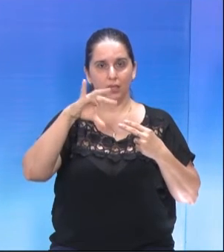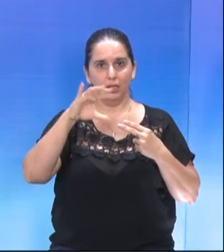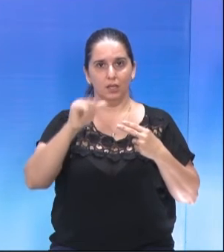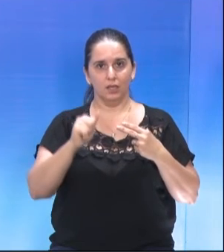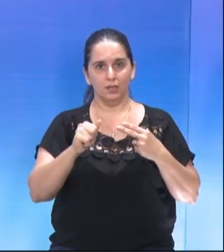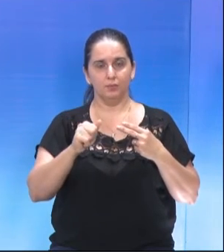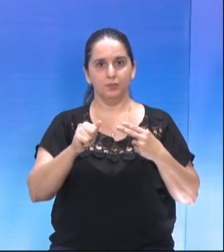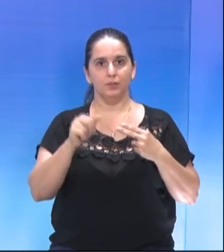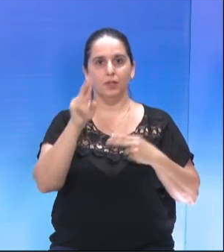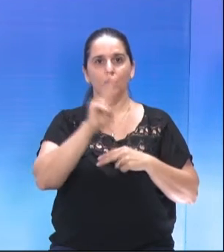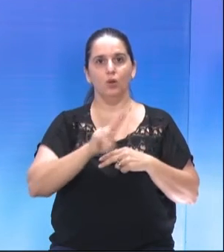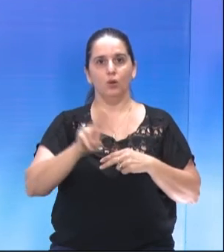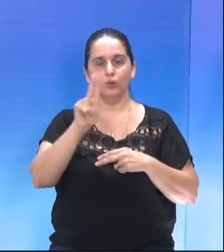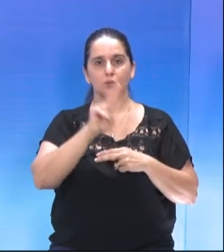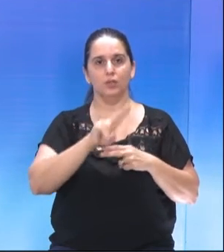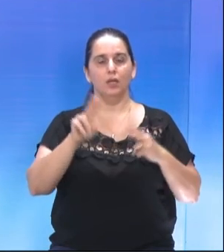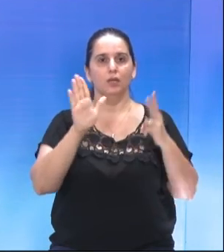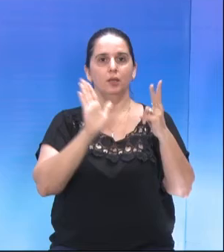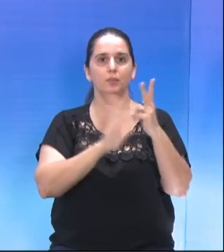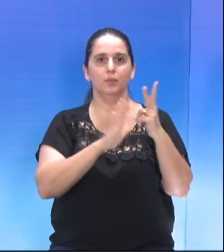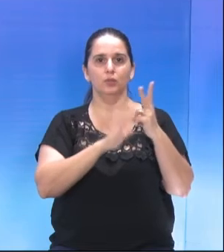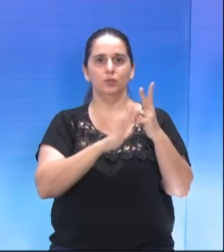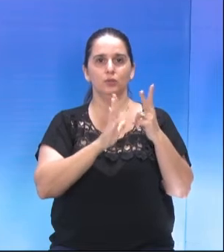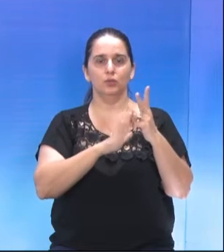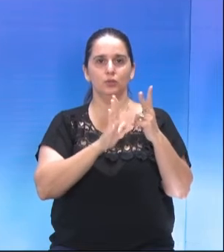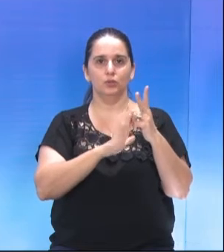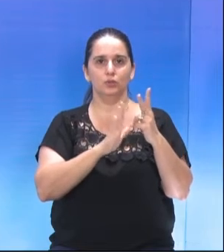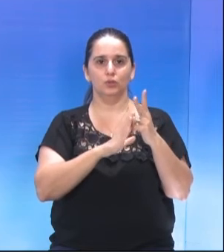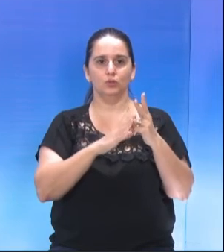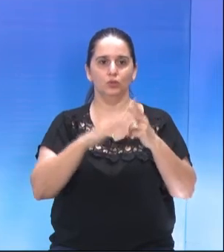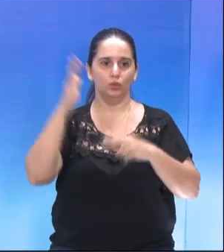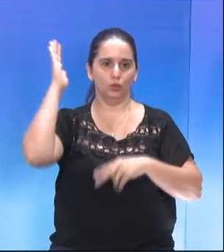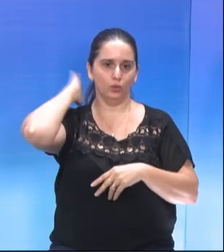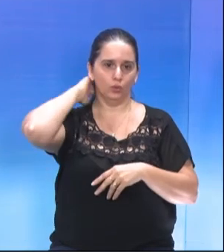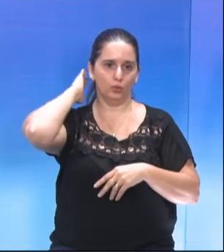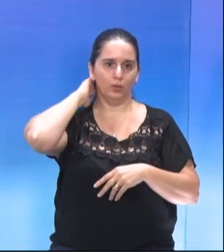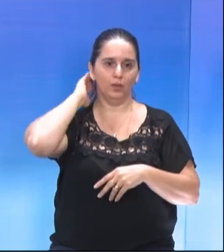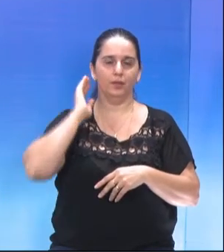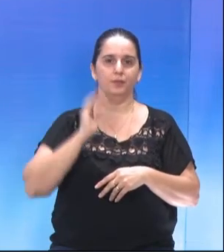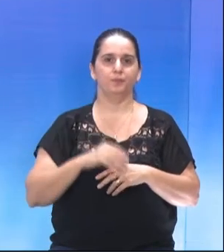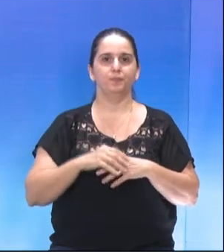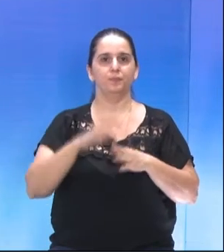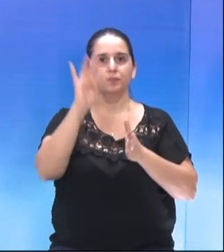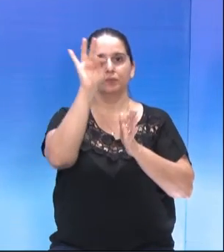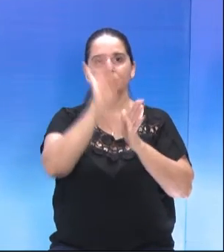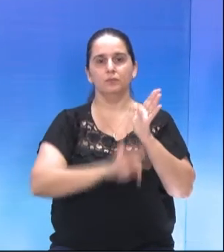foi utilizada, criada pelos indígenas Marajoara,